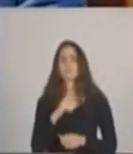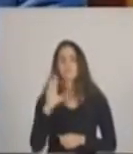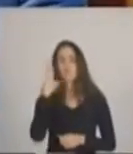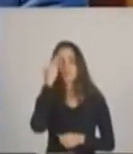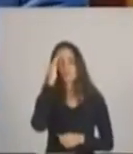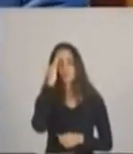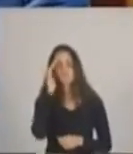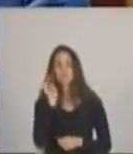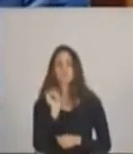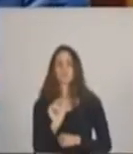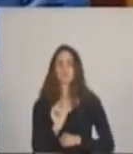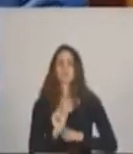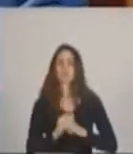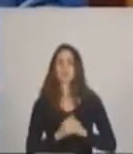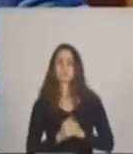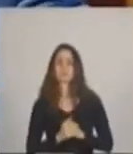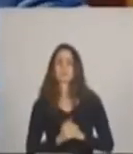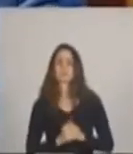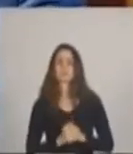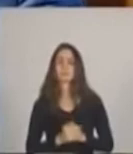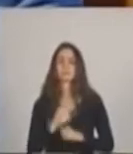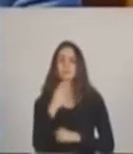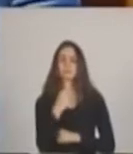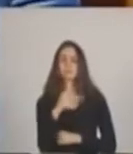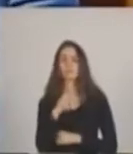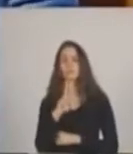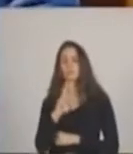do PROCON